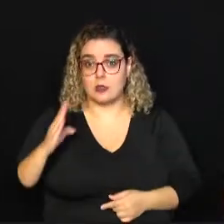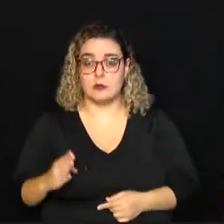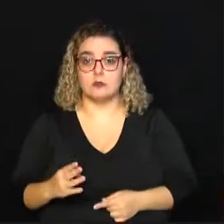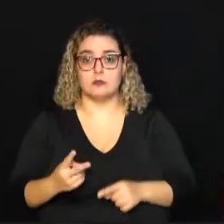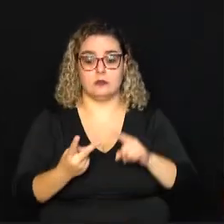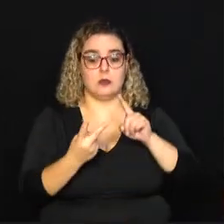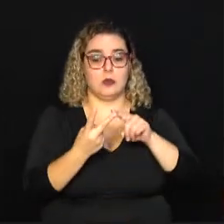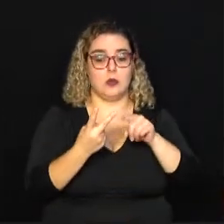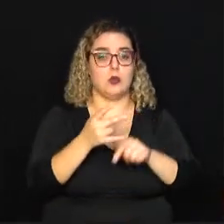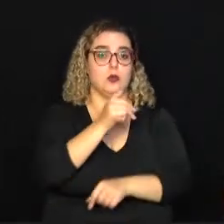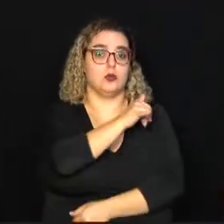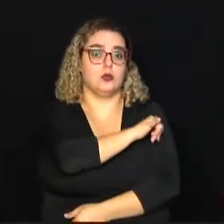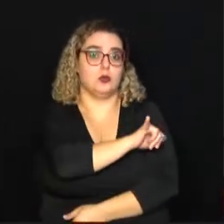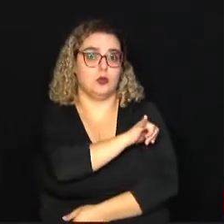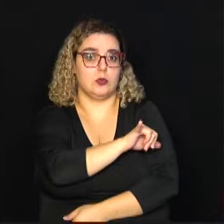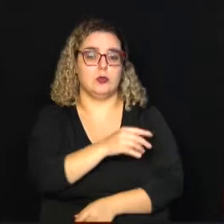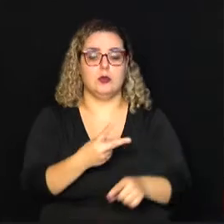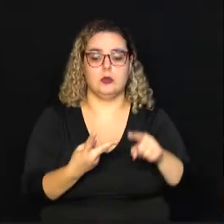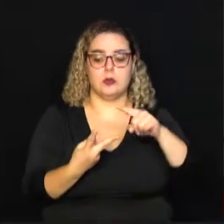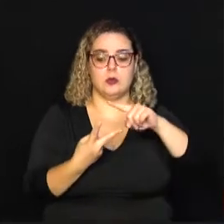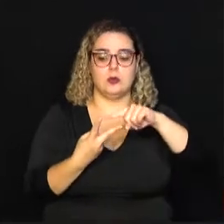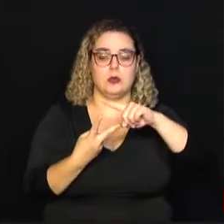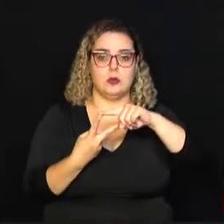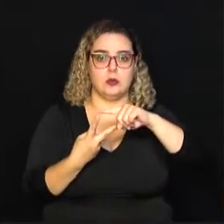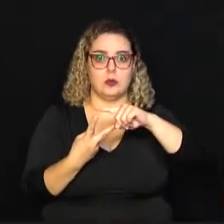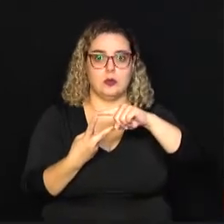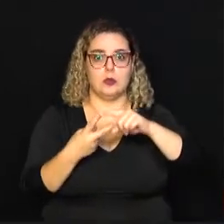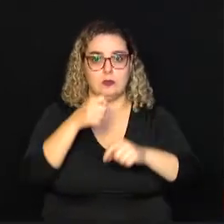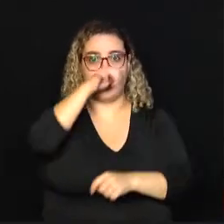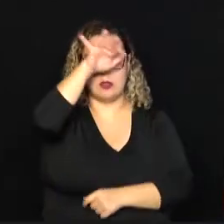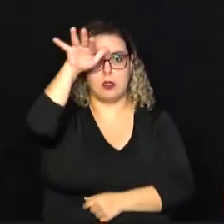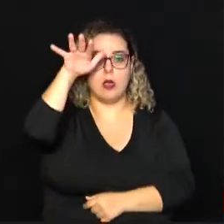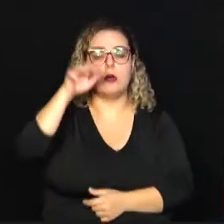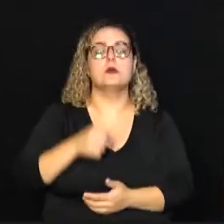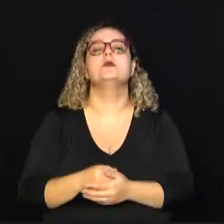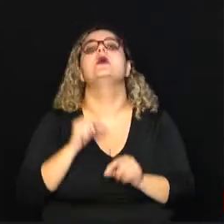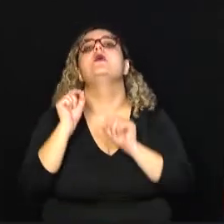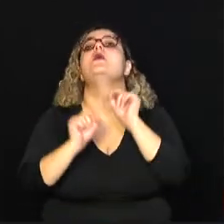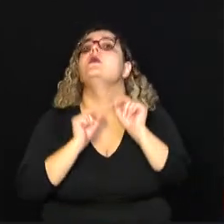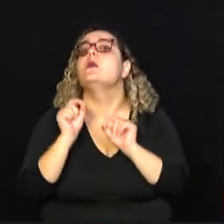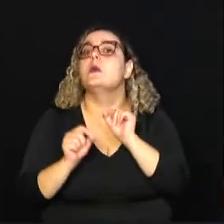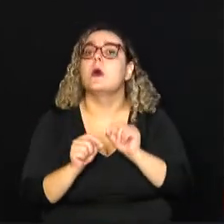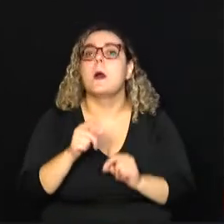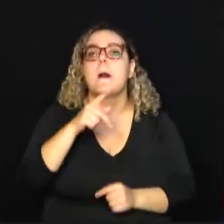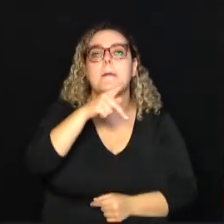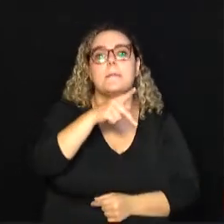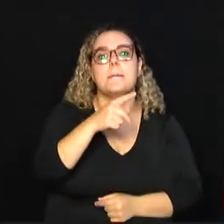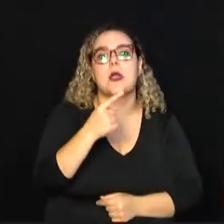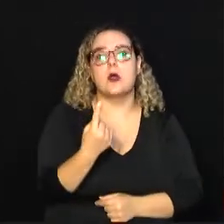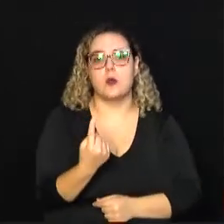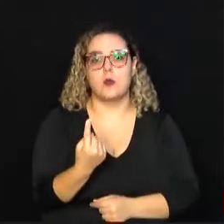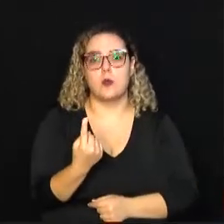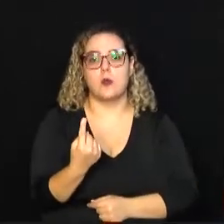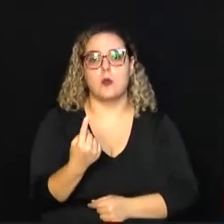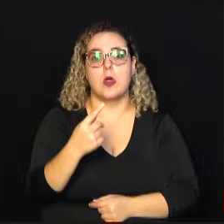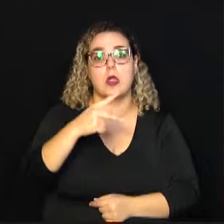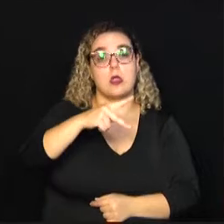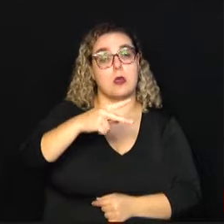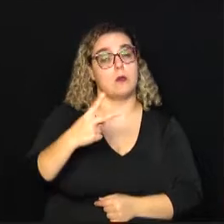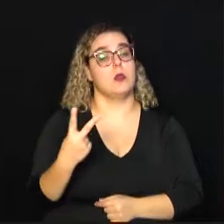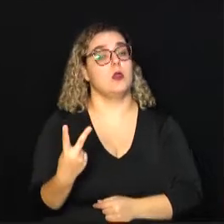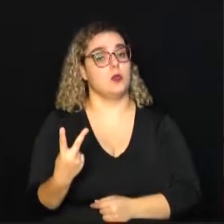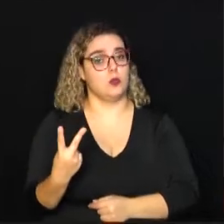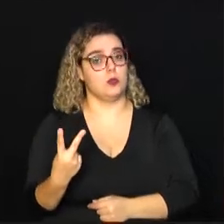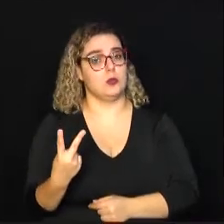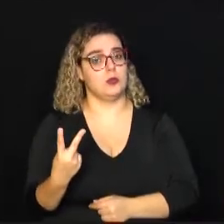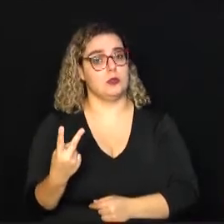Rio de Janeiro e a outra identificada em Manaus, que são a variante P1 e a variante P2.